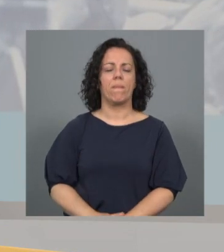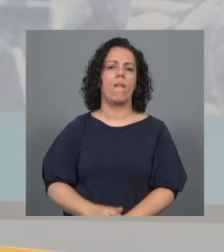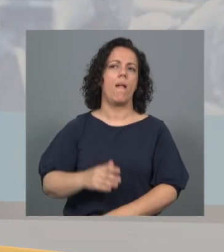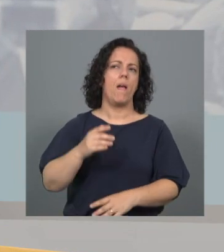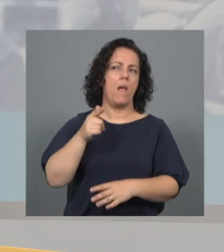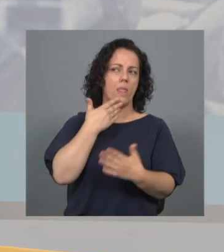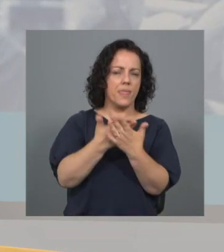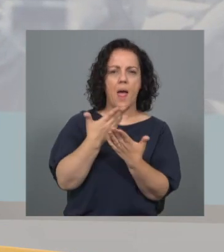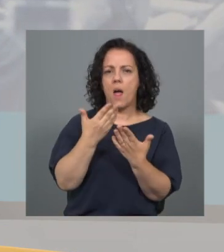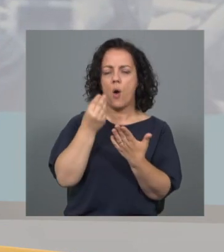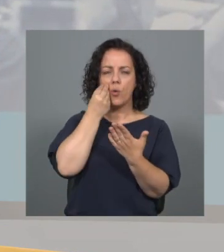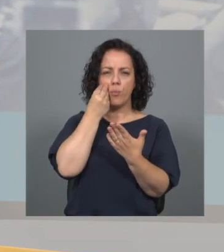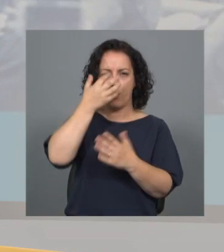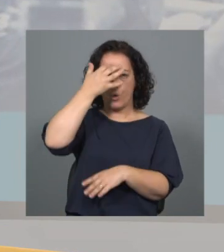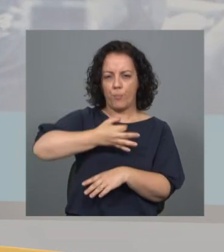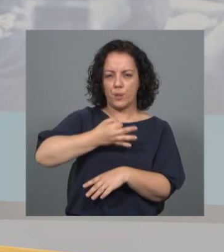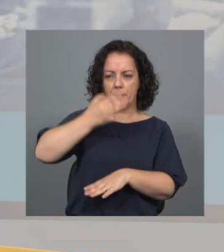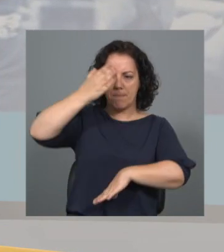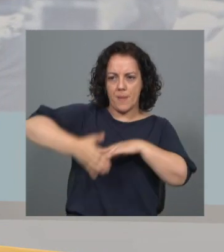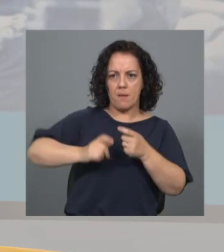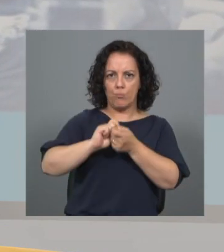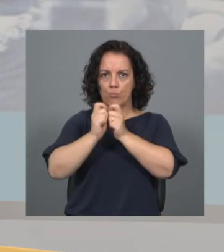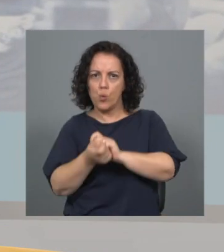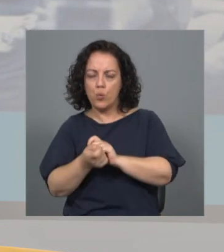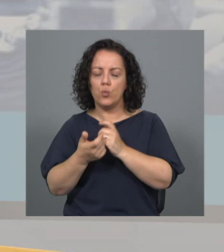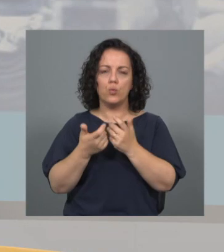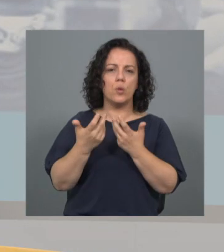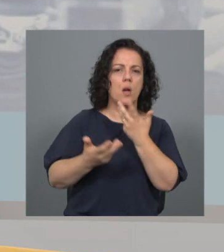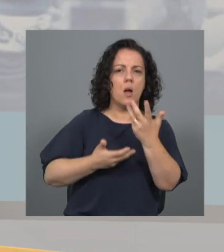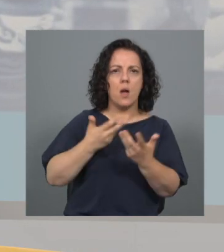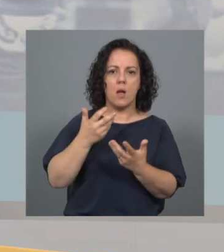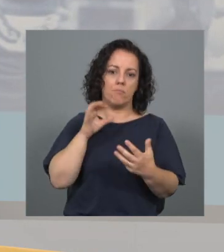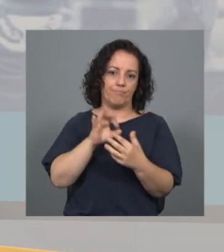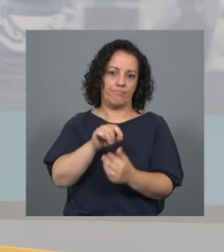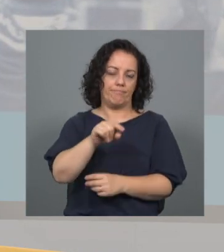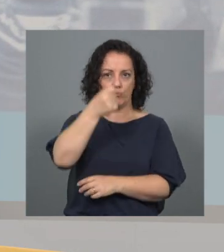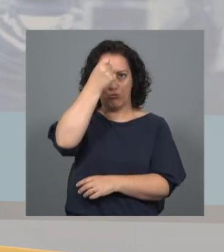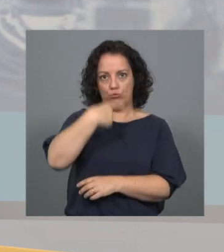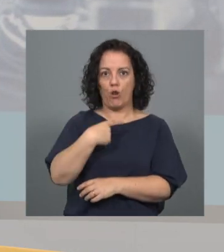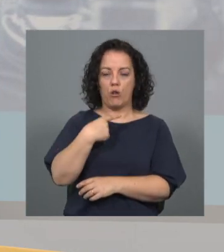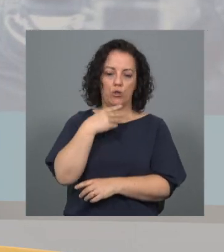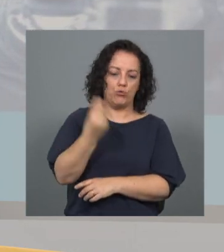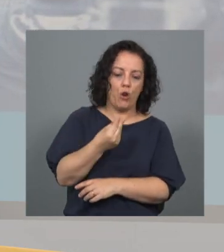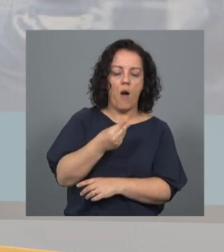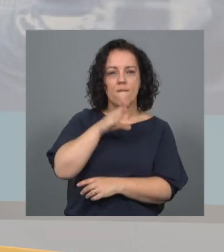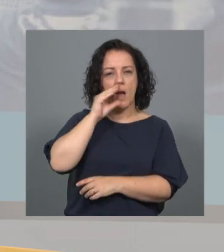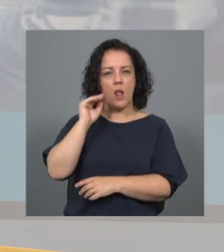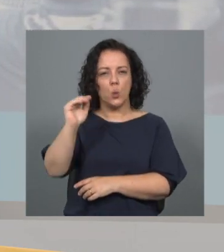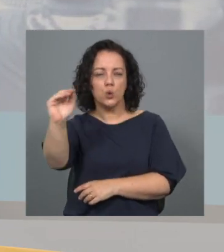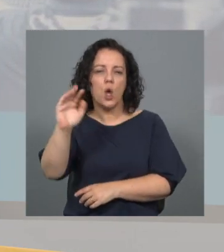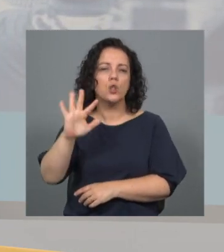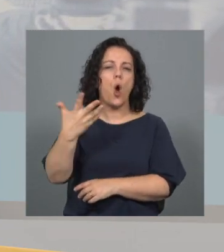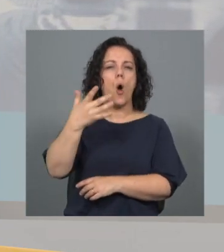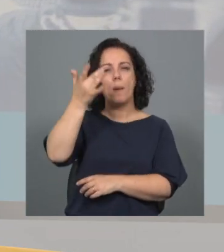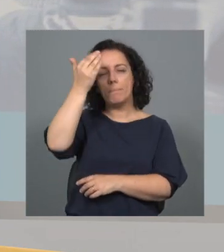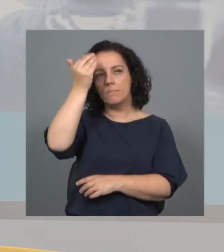comportamentos momentâneos e mesmo que perdurem na história de adolescentes e jovens, ou estão mudança de